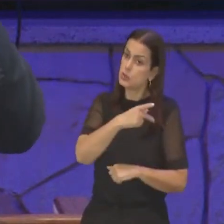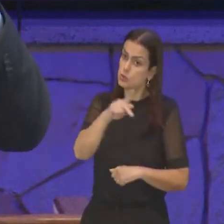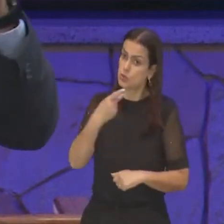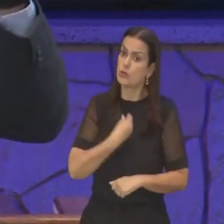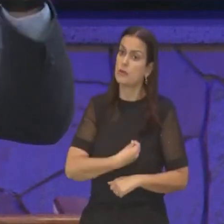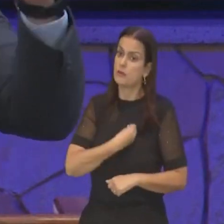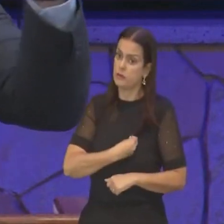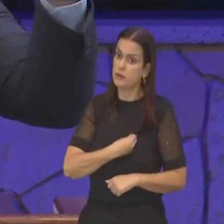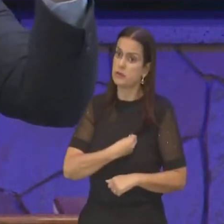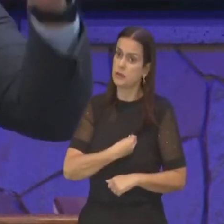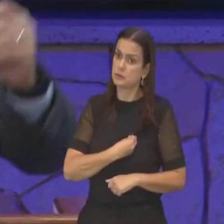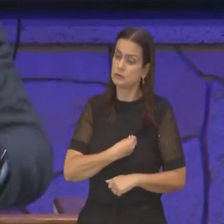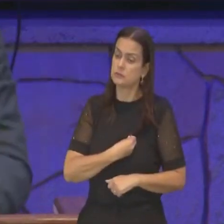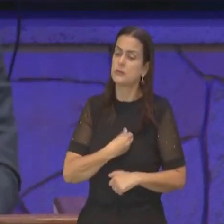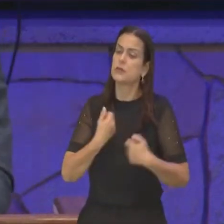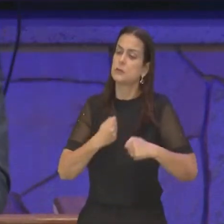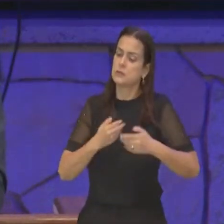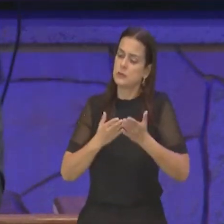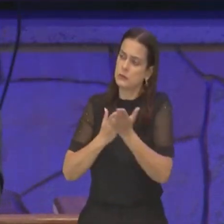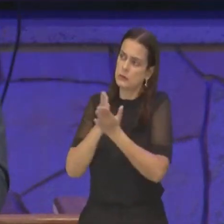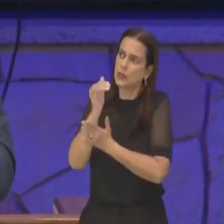seja irrepreensível.